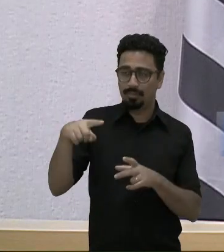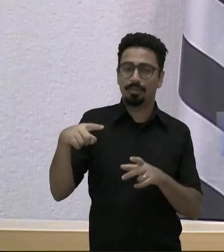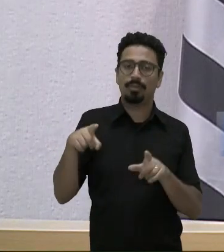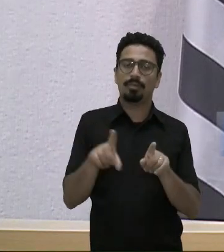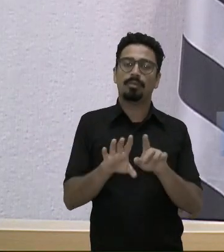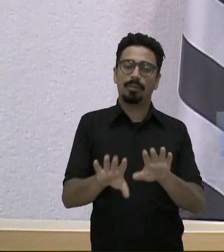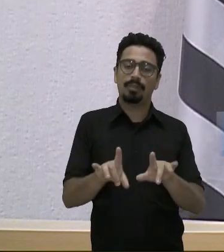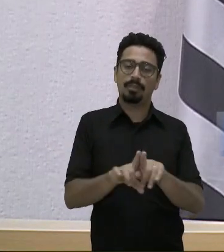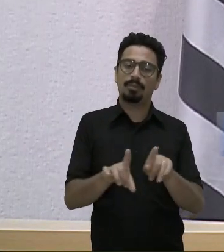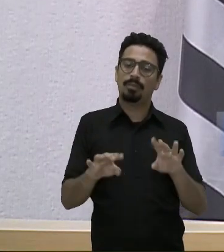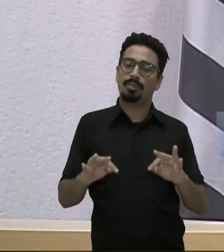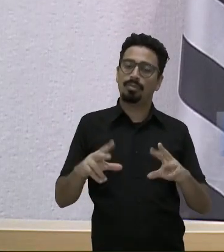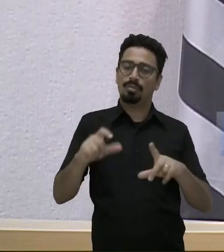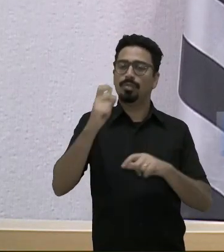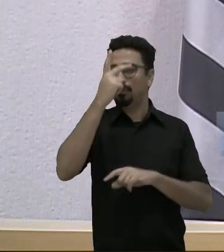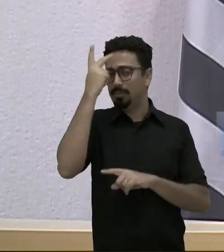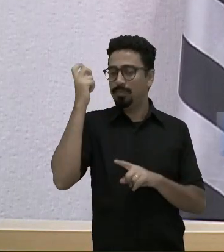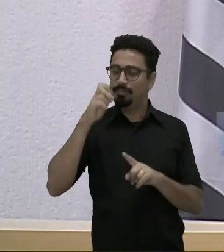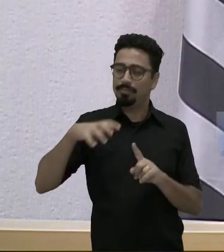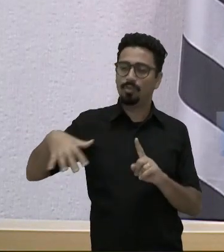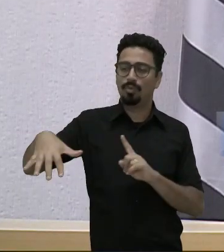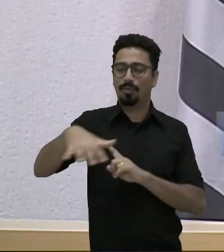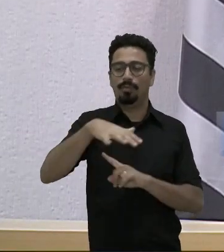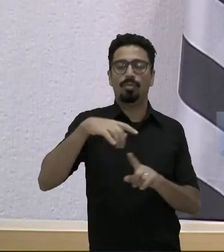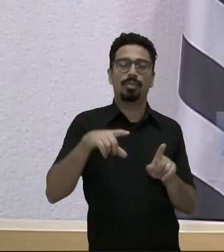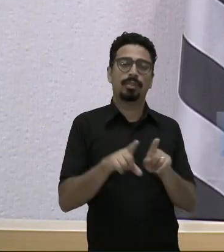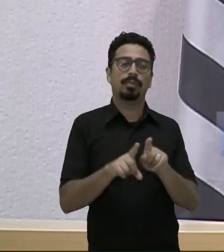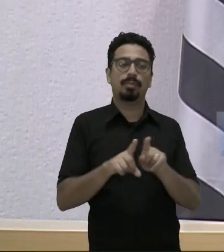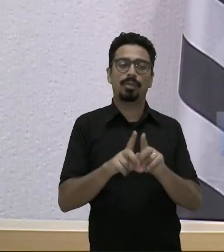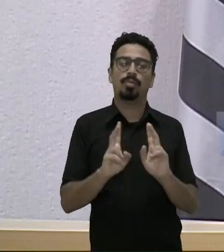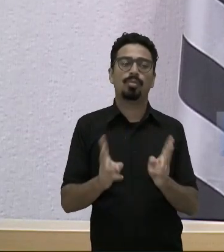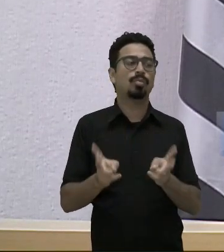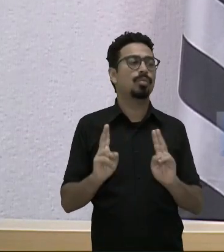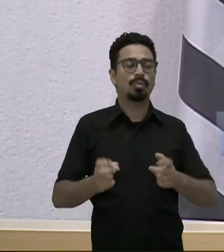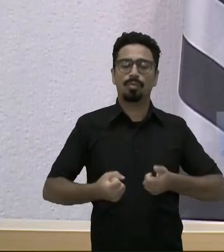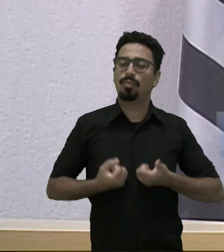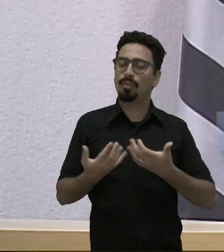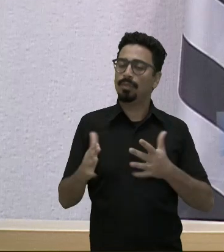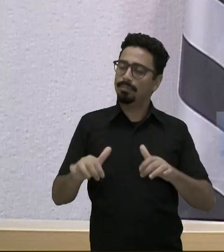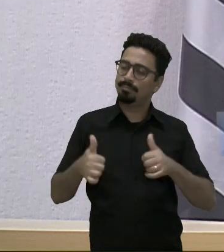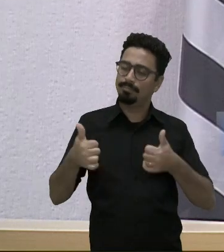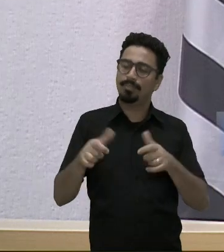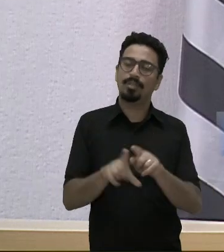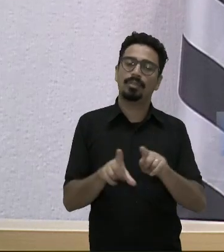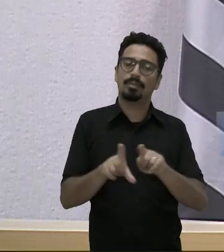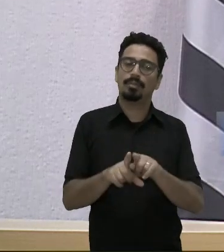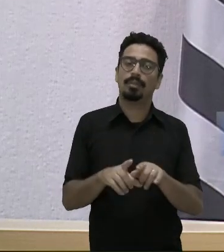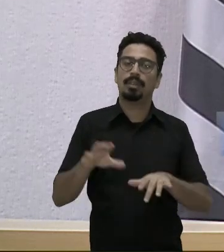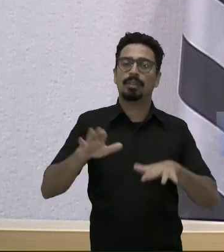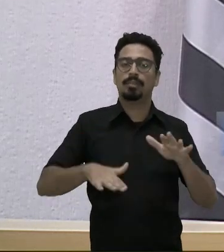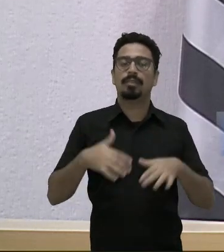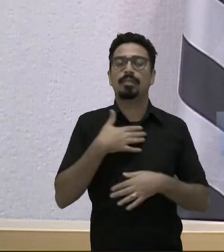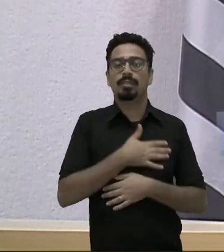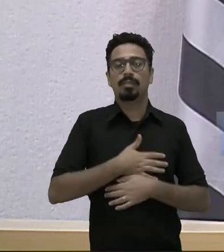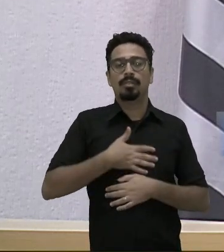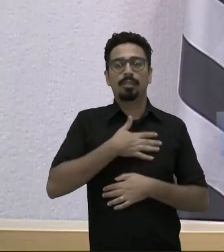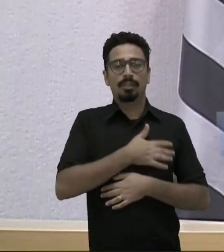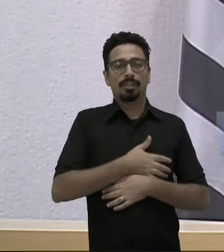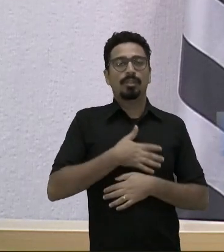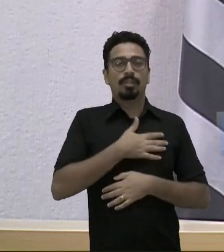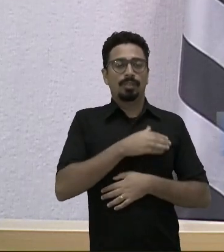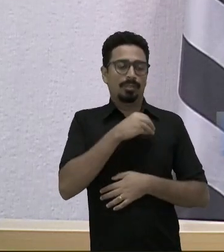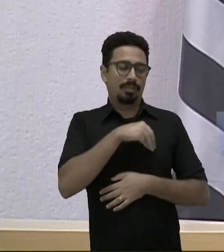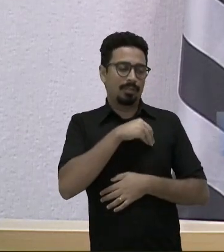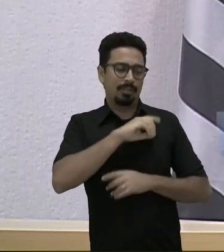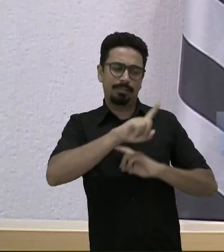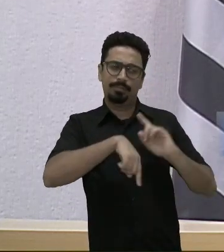por todos aqueles que te rodeiam. Continuem assim, dando o melhor de vocês. Muitas vezes eu gostaria de ganhar muito mais,